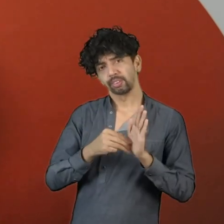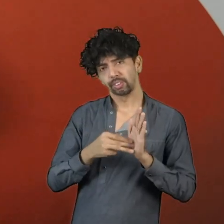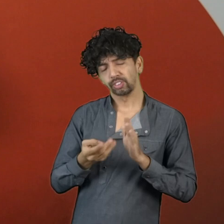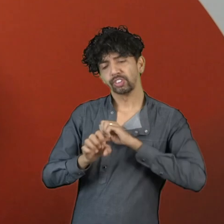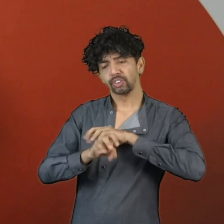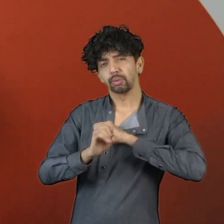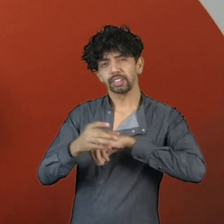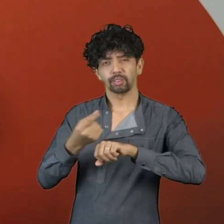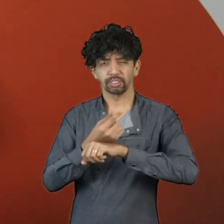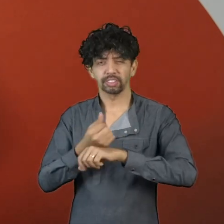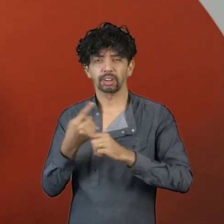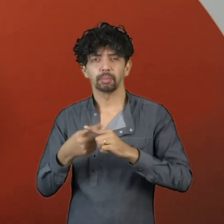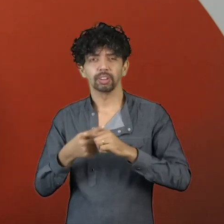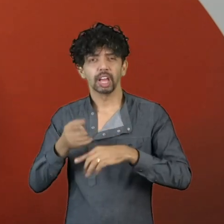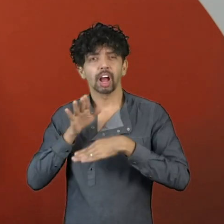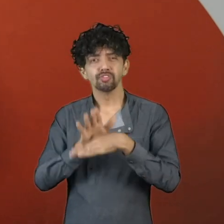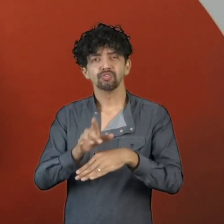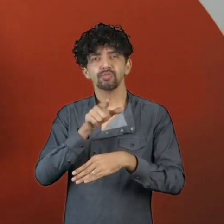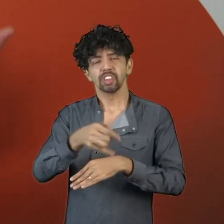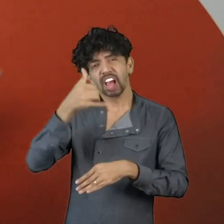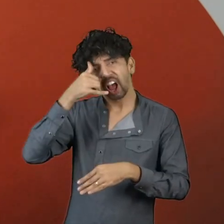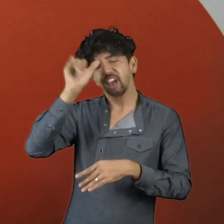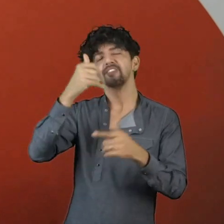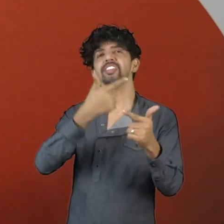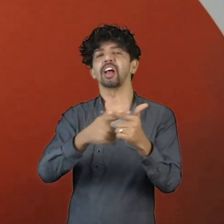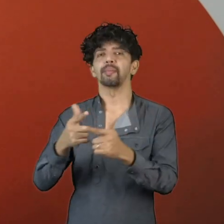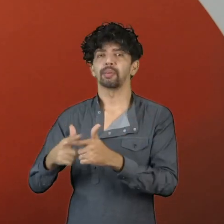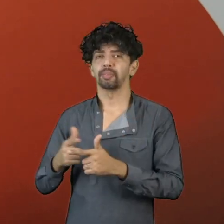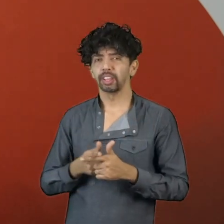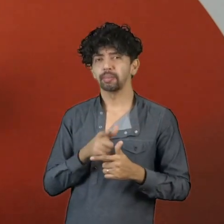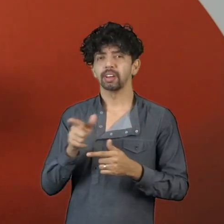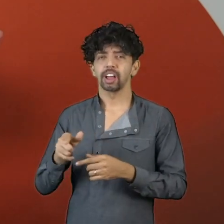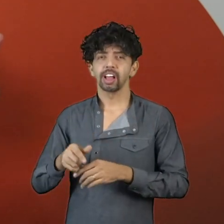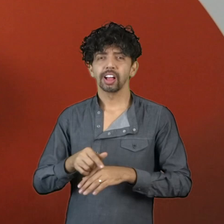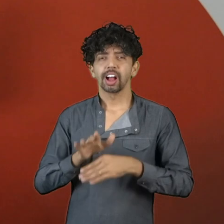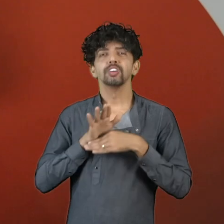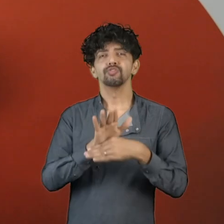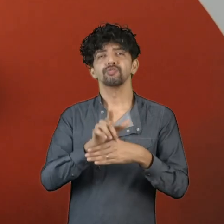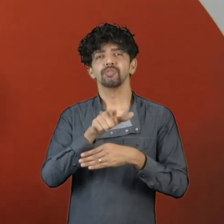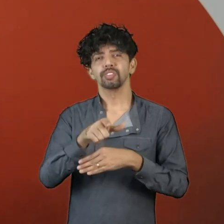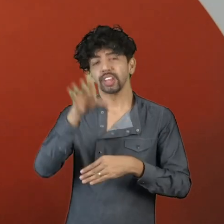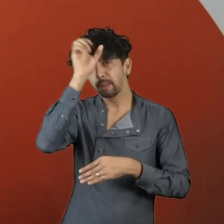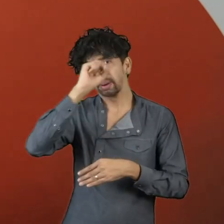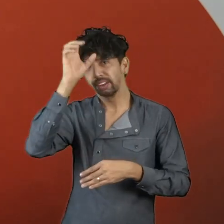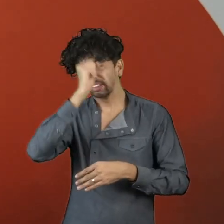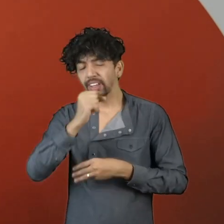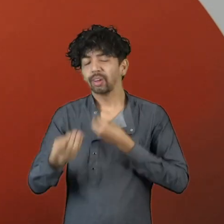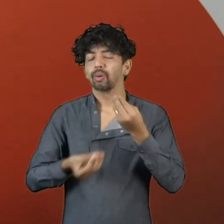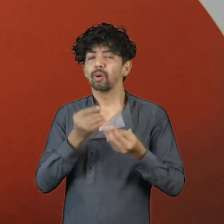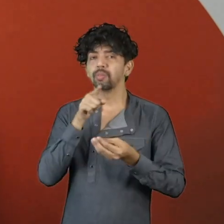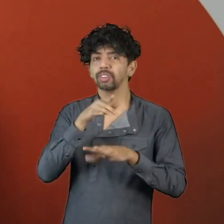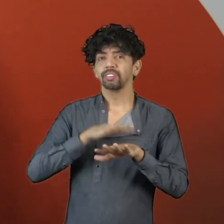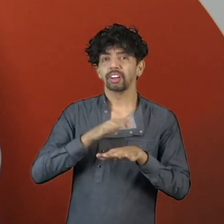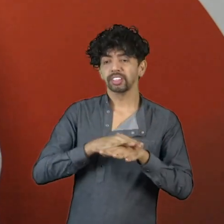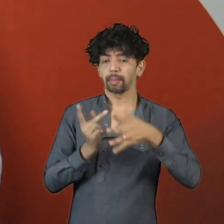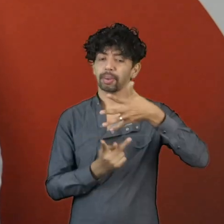corrige esse problema, ela é preventiva, ela busca a sua realidade por meio de um diagnóstico bem feito. Ela estabelece